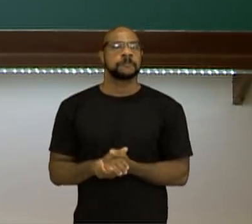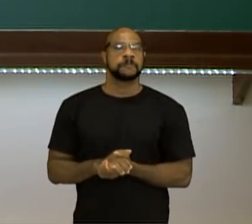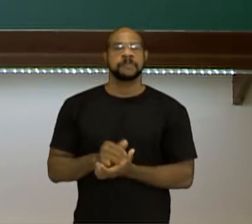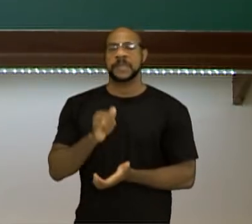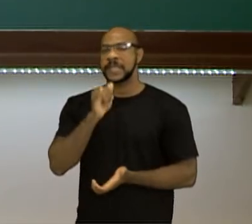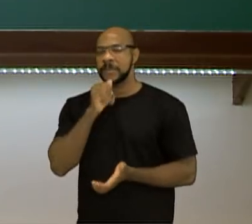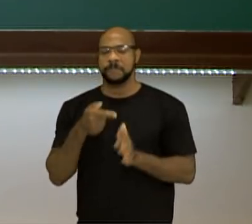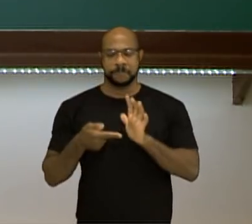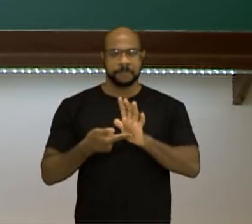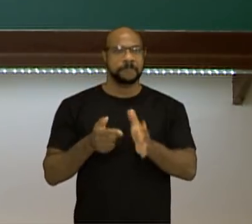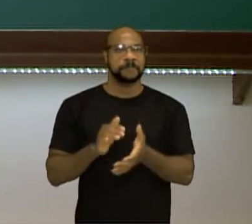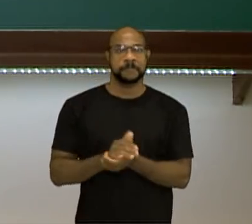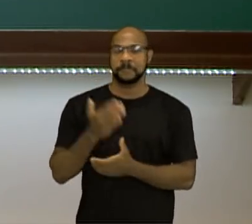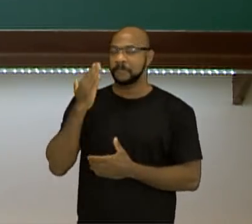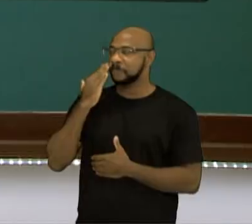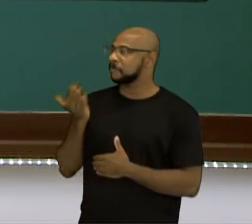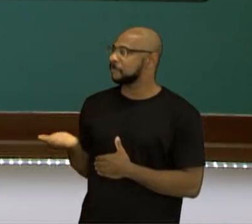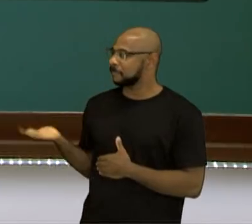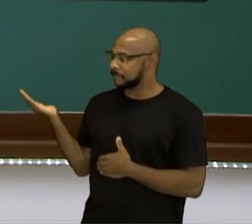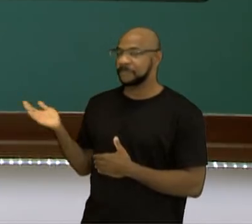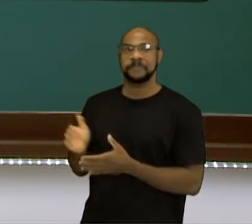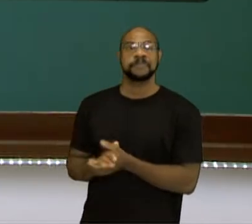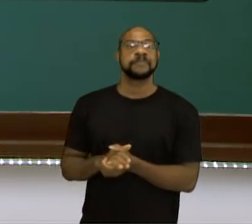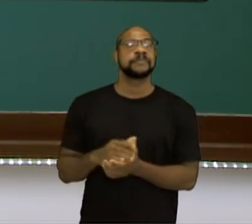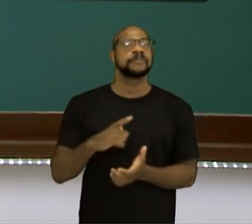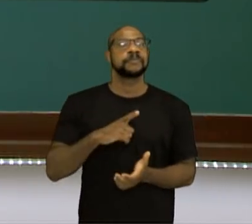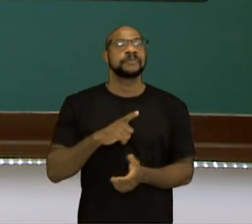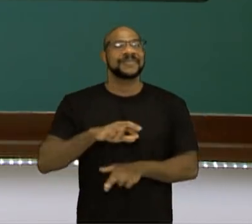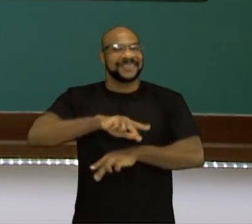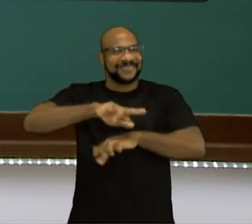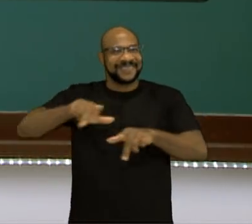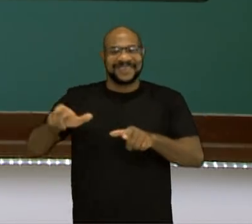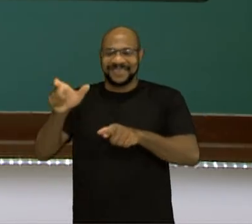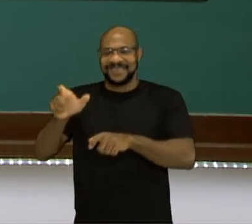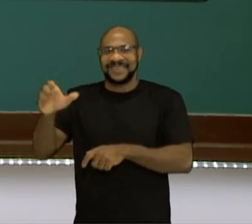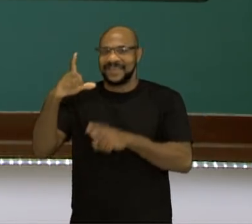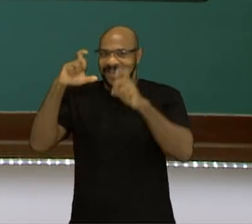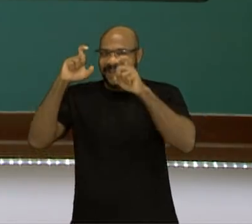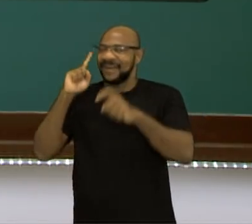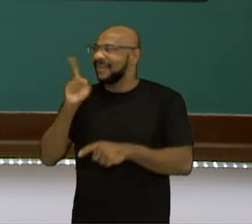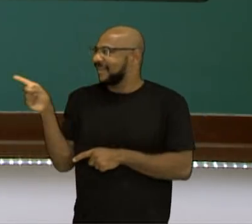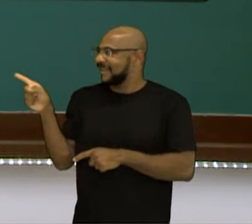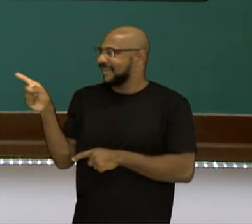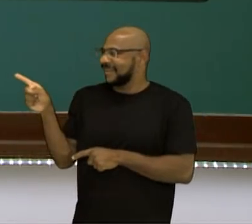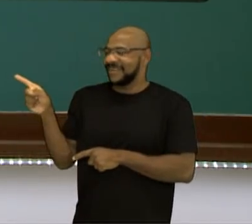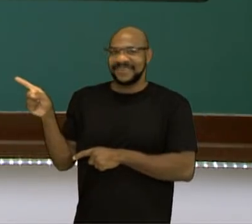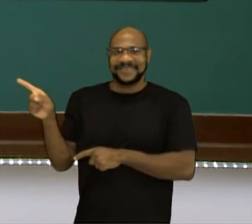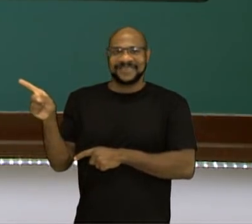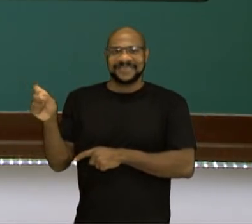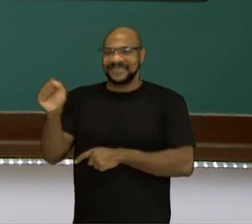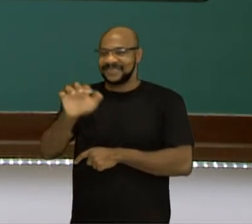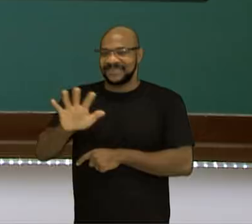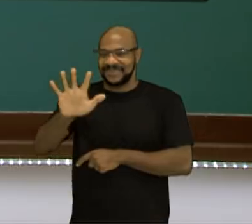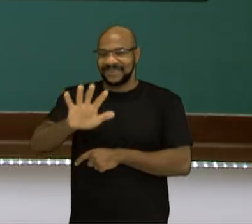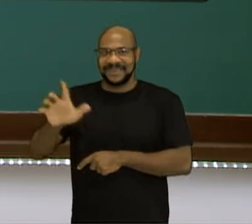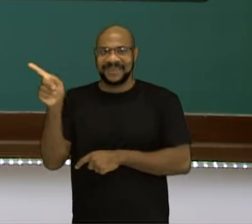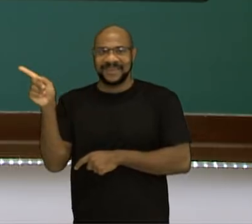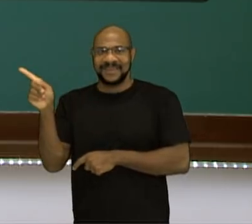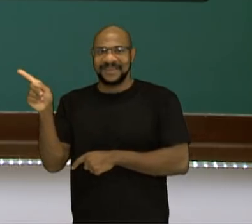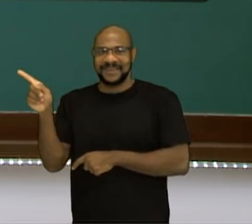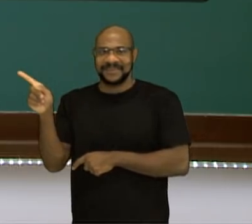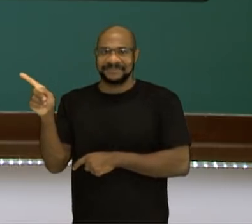exemplo, aqui do lado, nós temos vários personagens. Cada um deles tem um tipo de